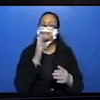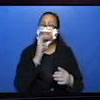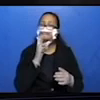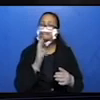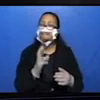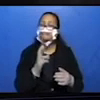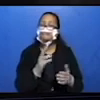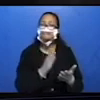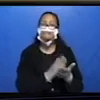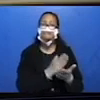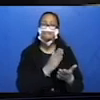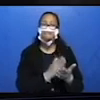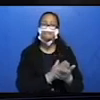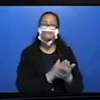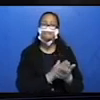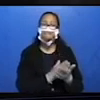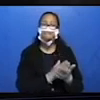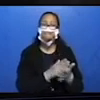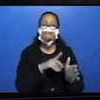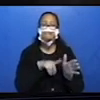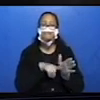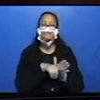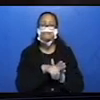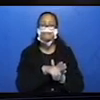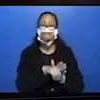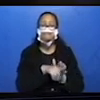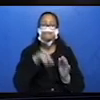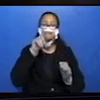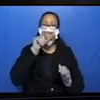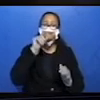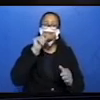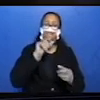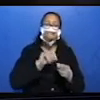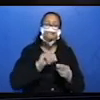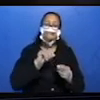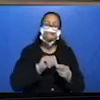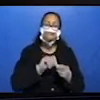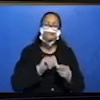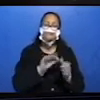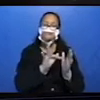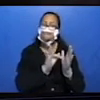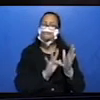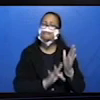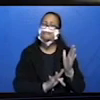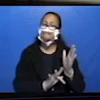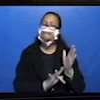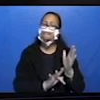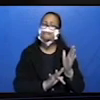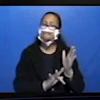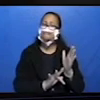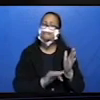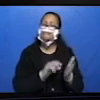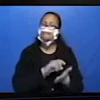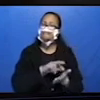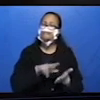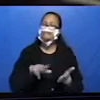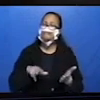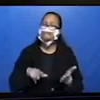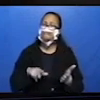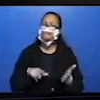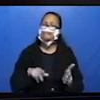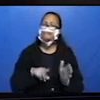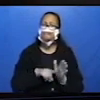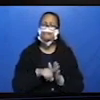Responda no seu caderno as perguntas que o sabiá faz no texto. Então, tem várias perguntinhas aqui. O sabiá fica com um monte